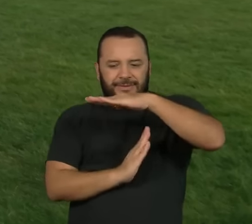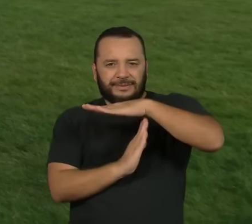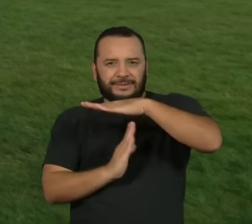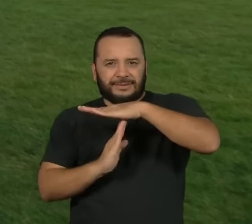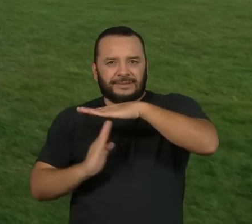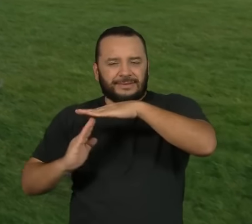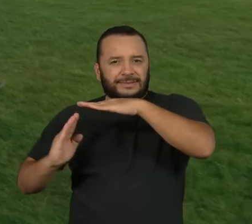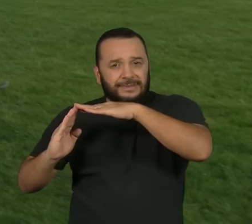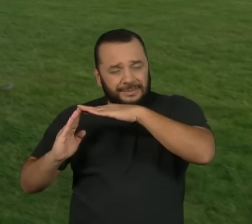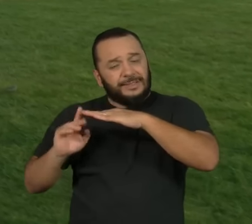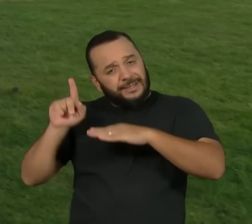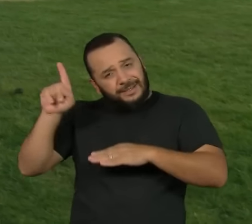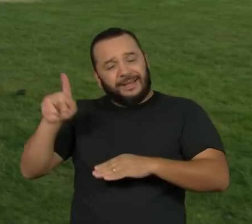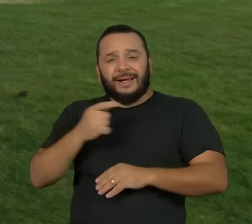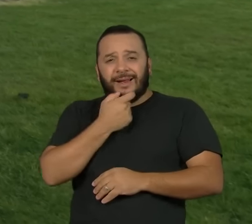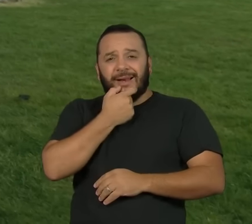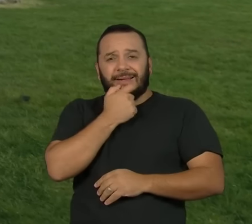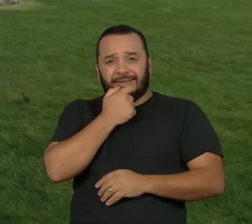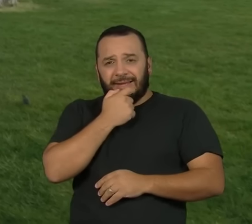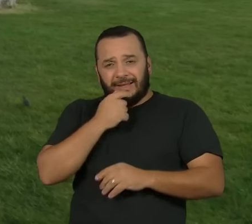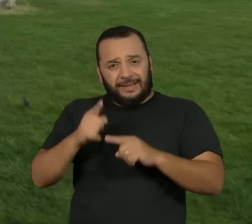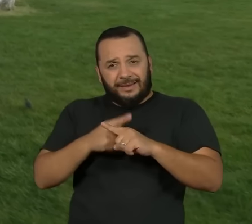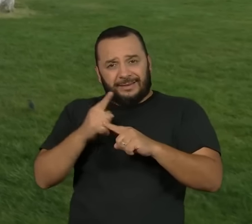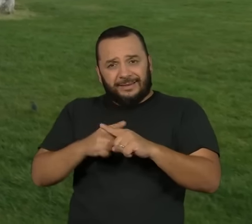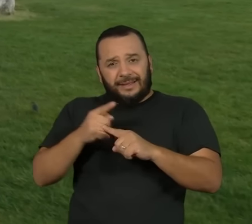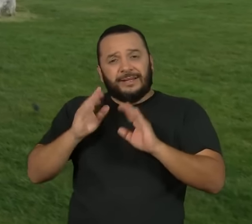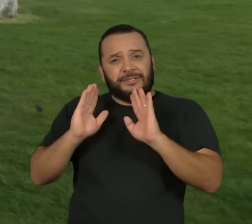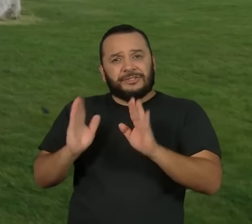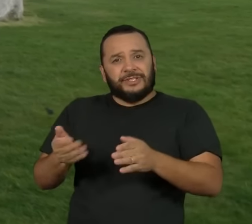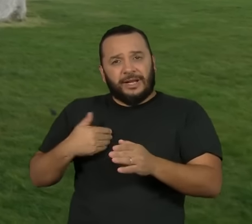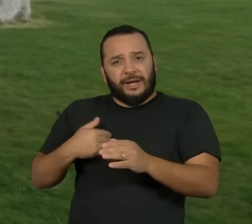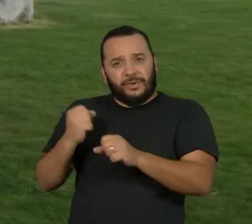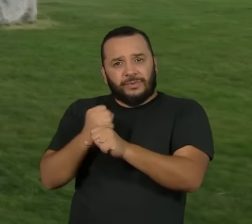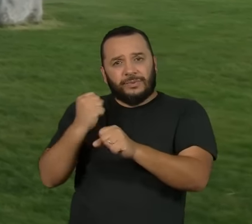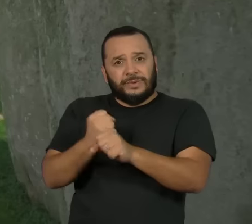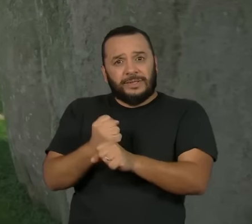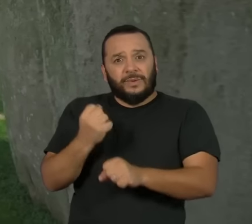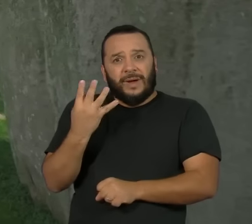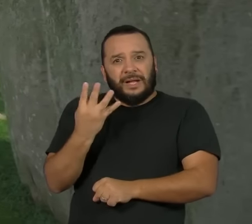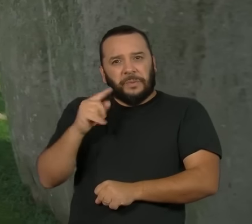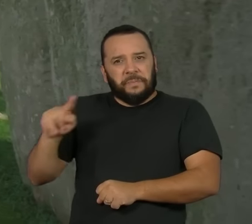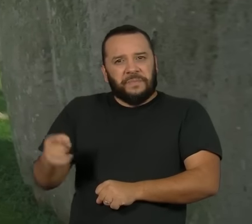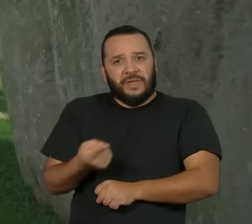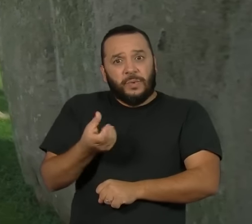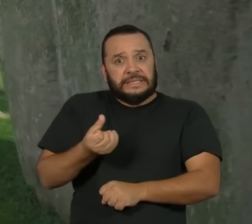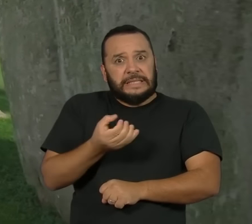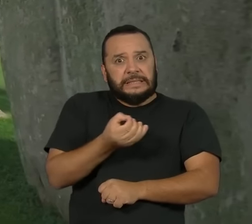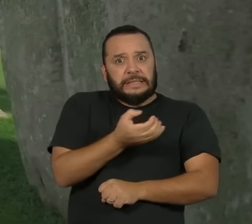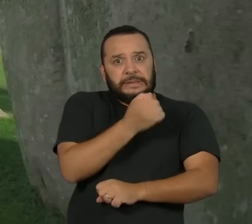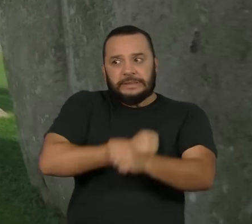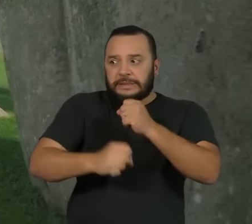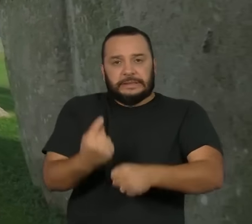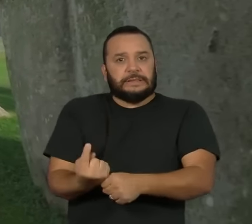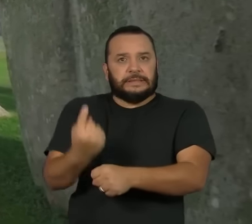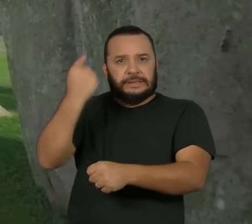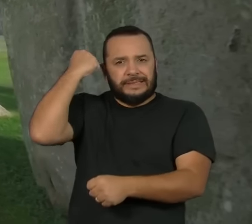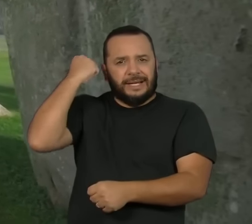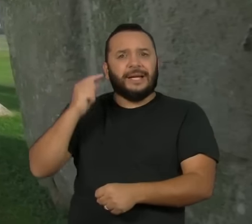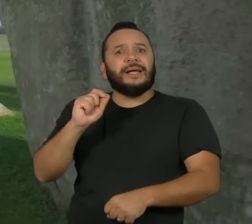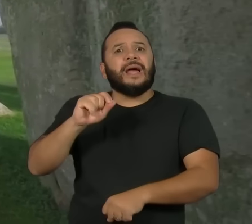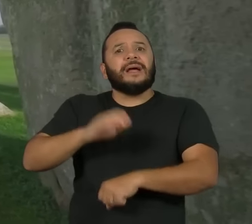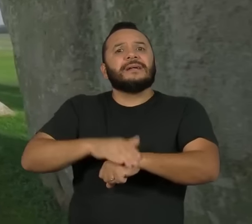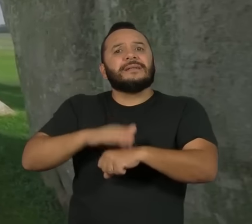construído em várias fases há cerca de 4.600 anos. Existem várias teorias sobre quem